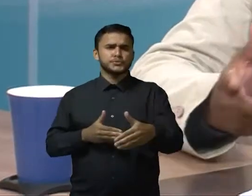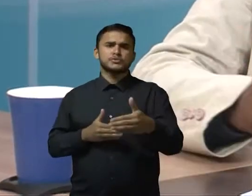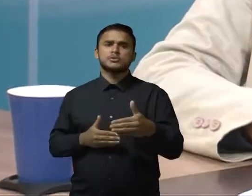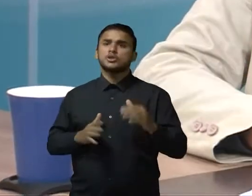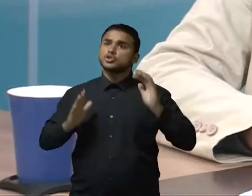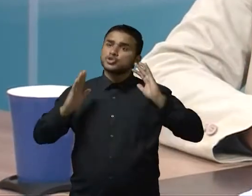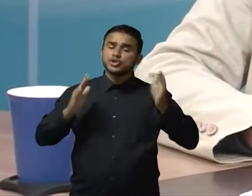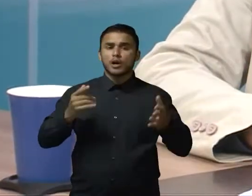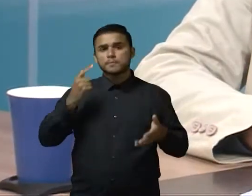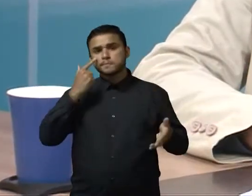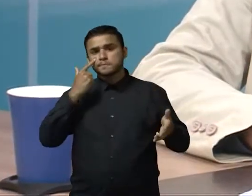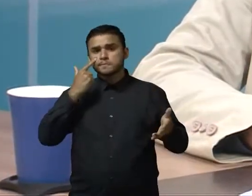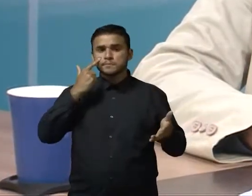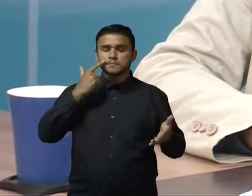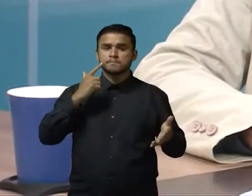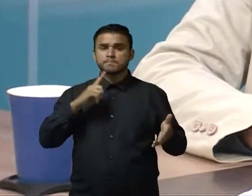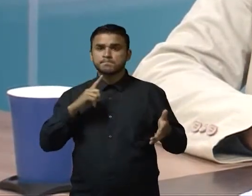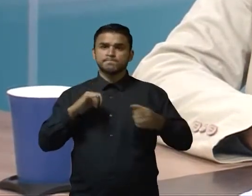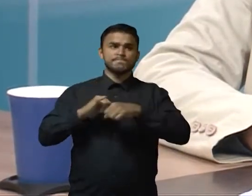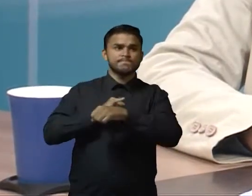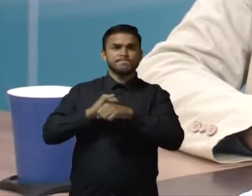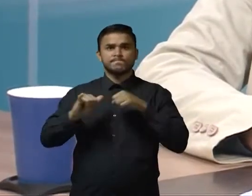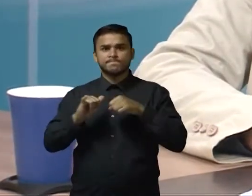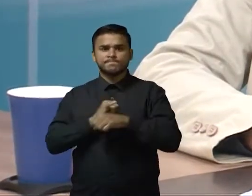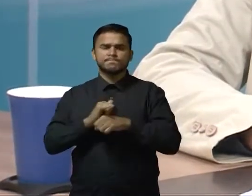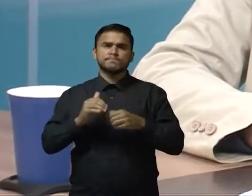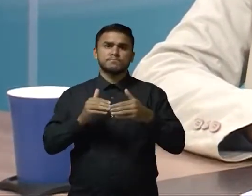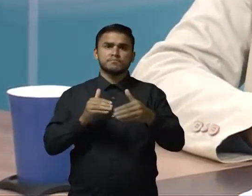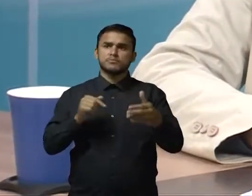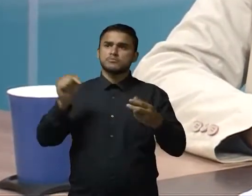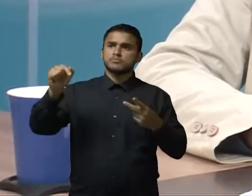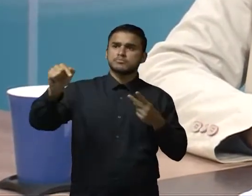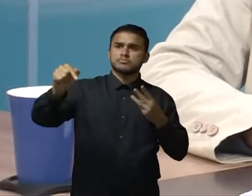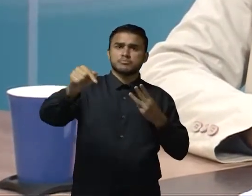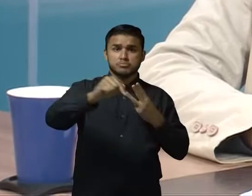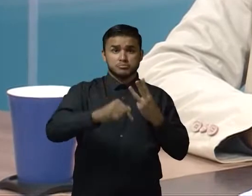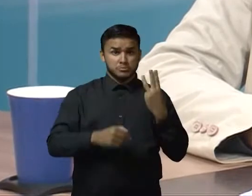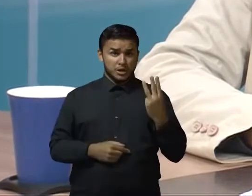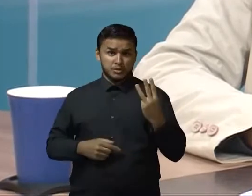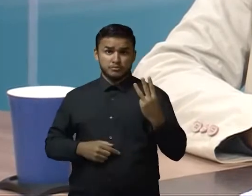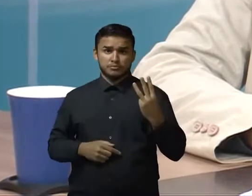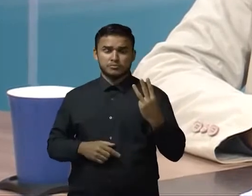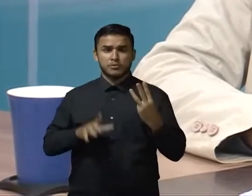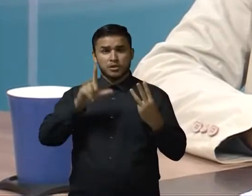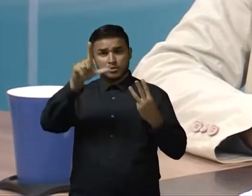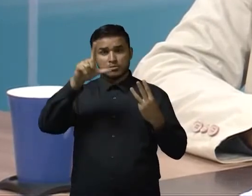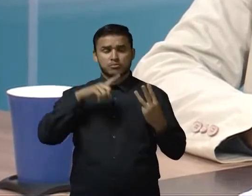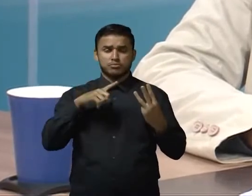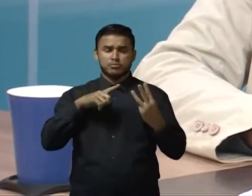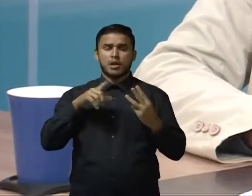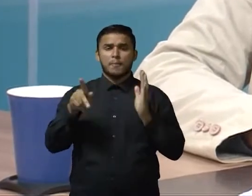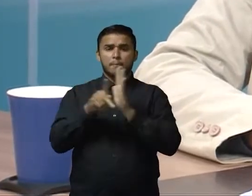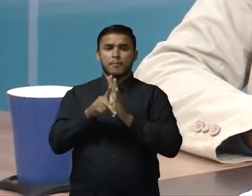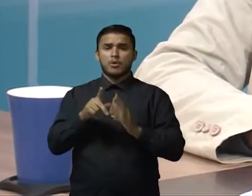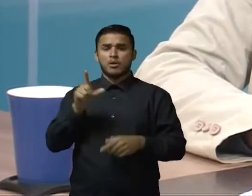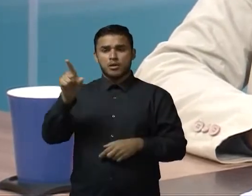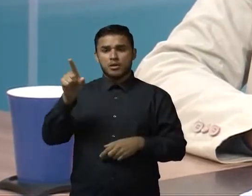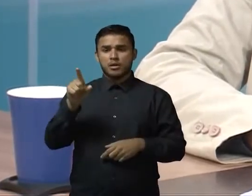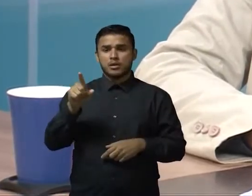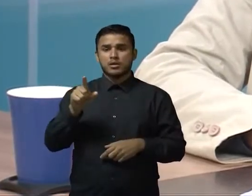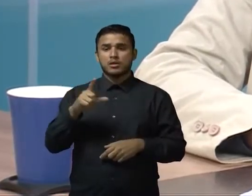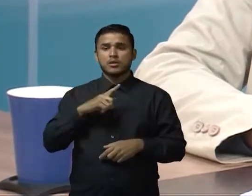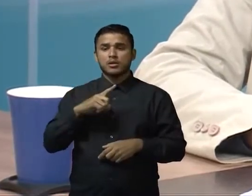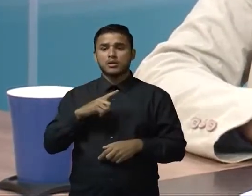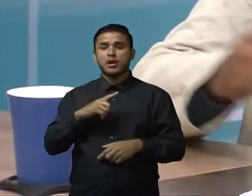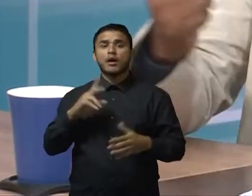esses movimentos de nucleação em 3 unidades do Centro-Sul, onde ocorreu a morte do